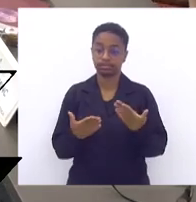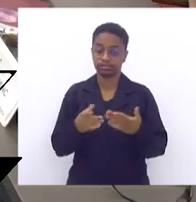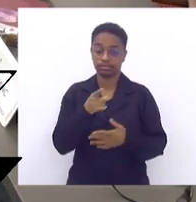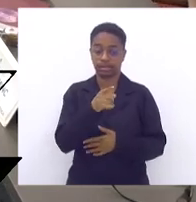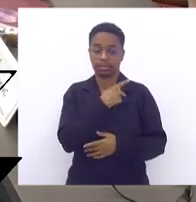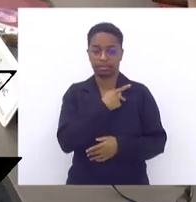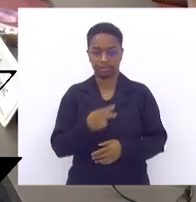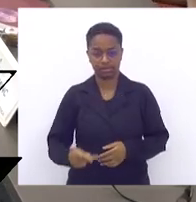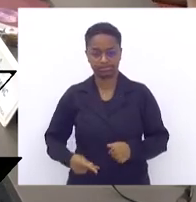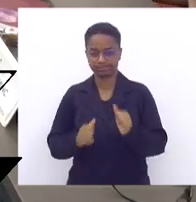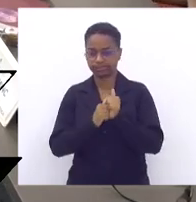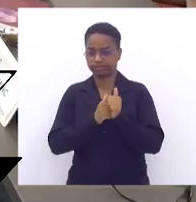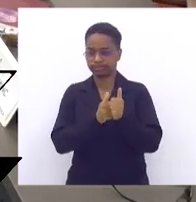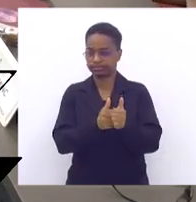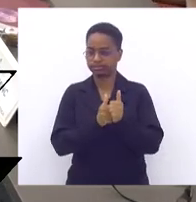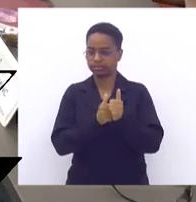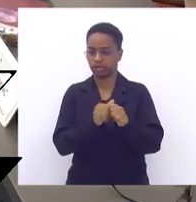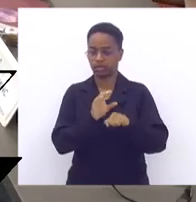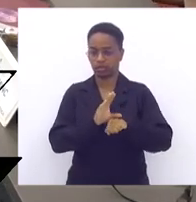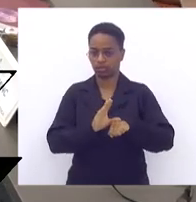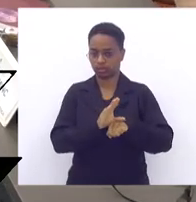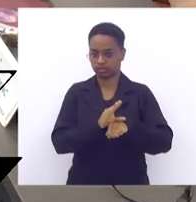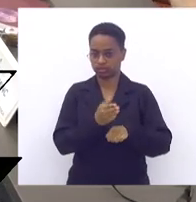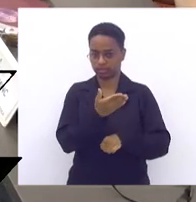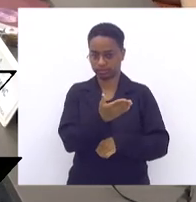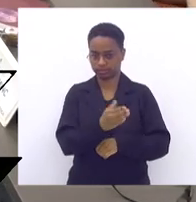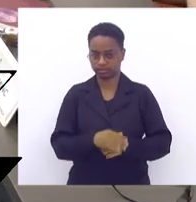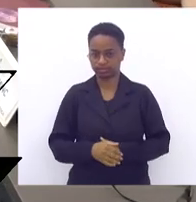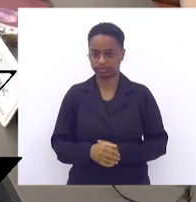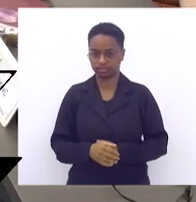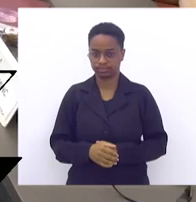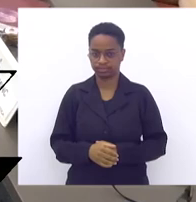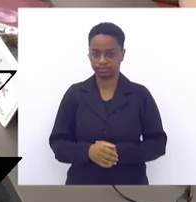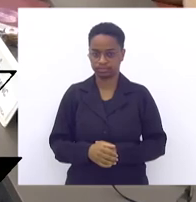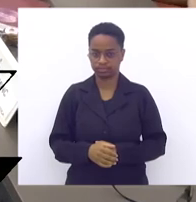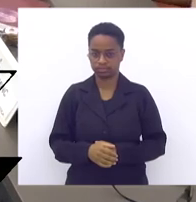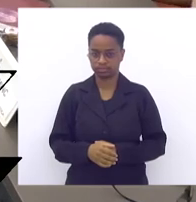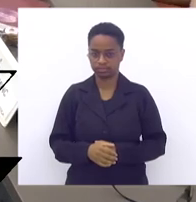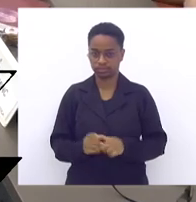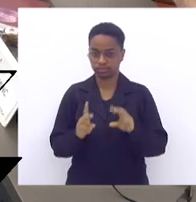constitucionalista Rodrigo Amorim, quanto ao mérito,